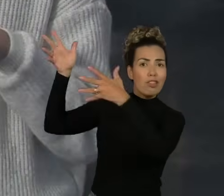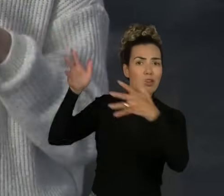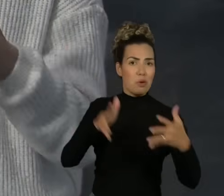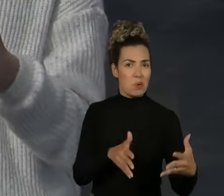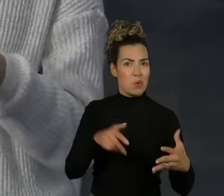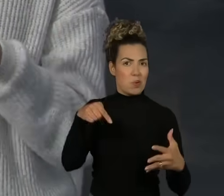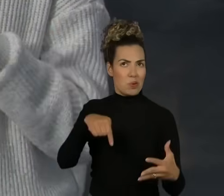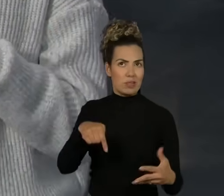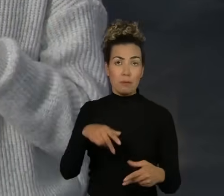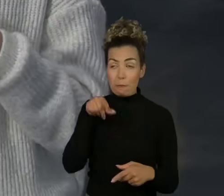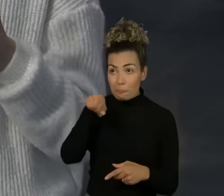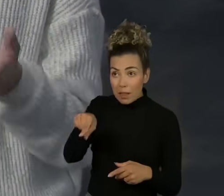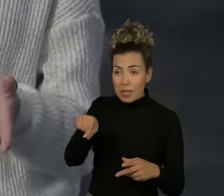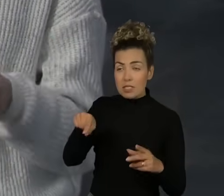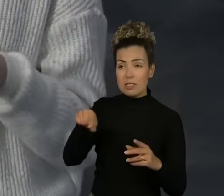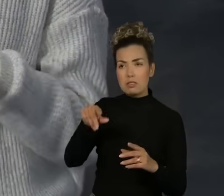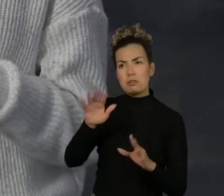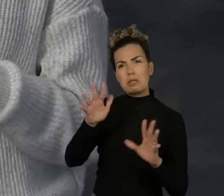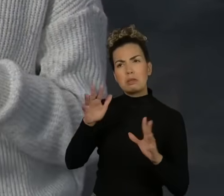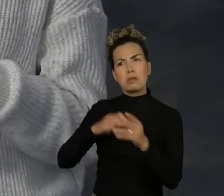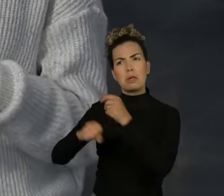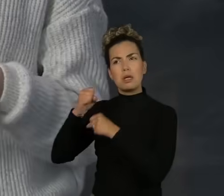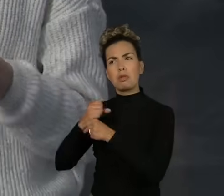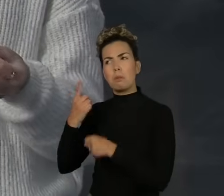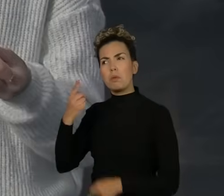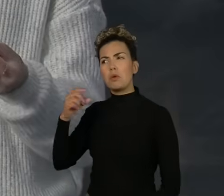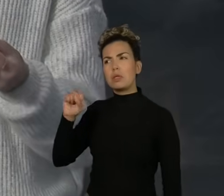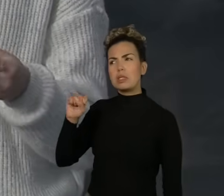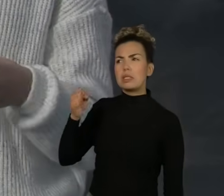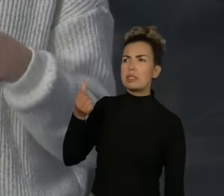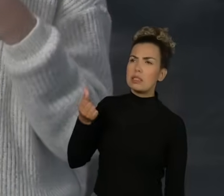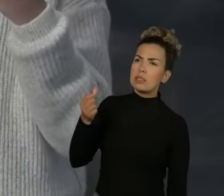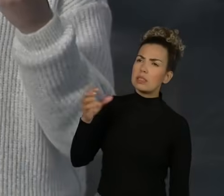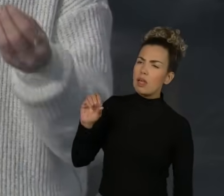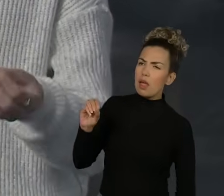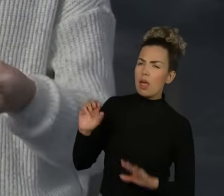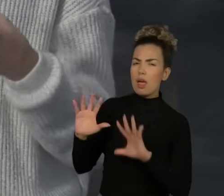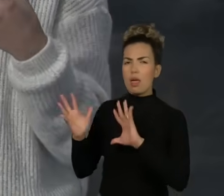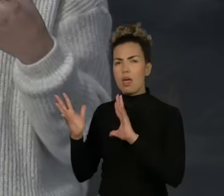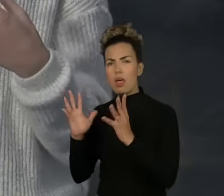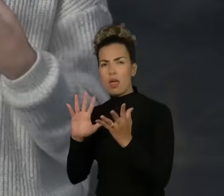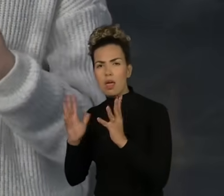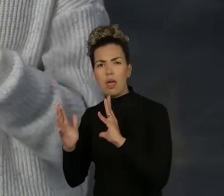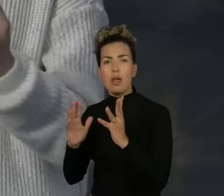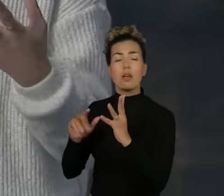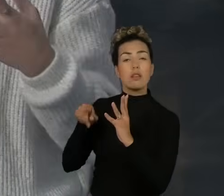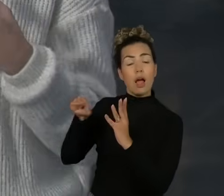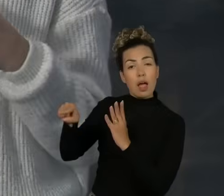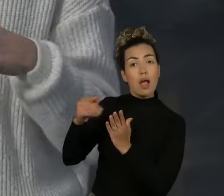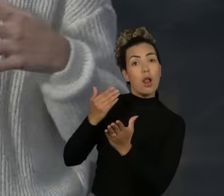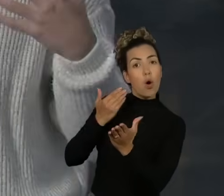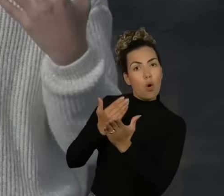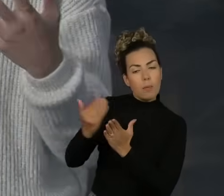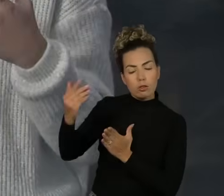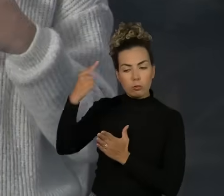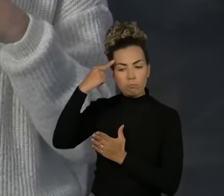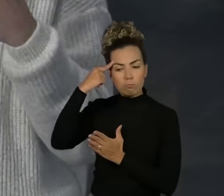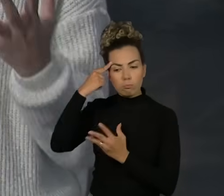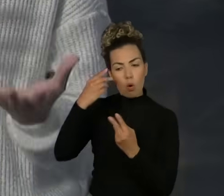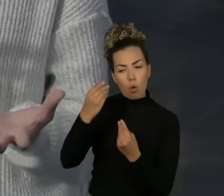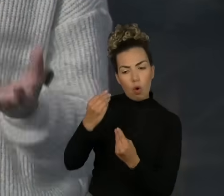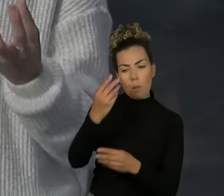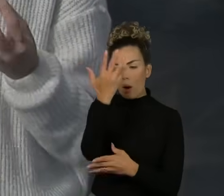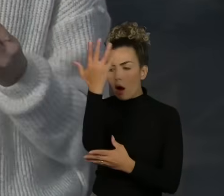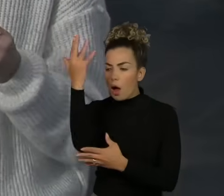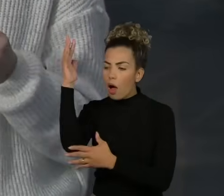menos nesse período, em 1860, primeiro aludindo a uma economia da vida, ali, a